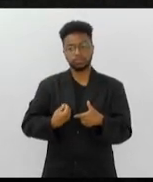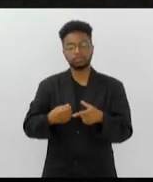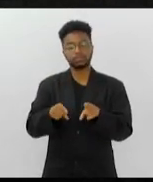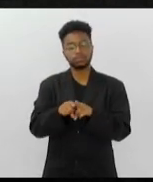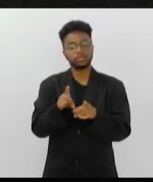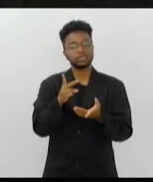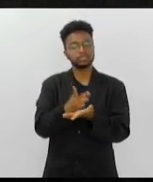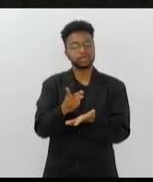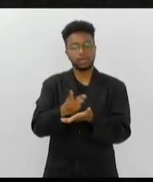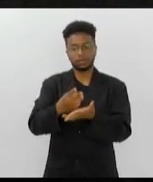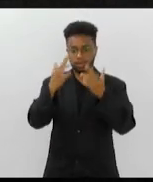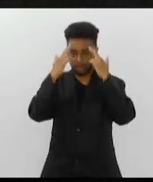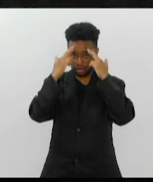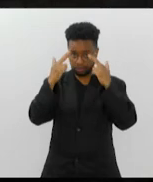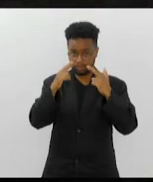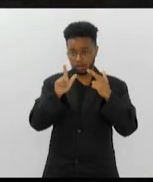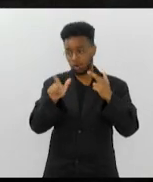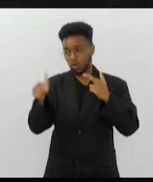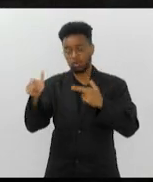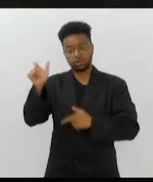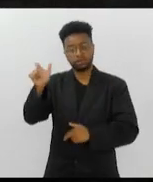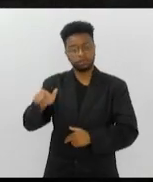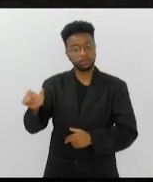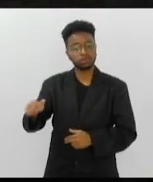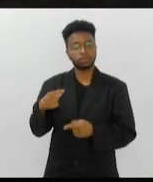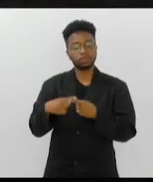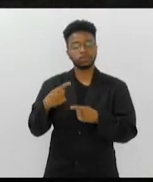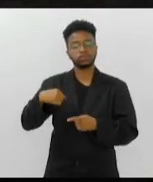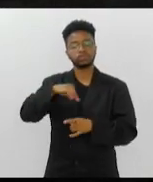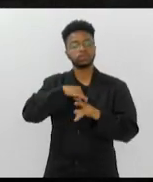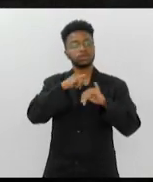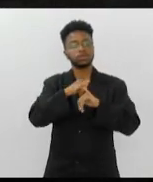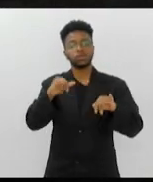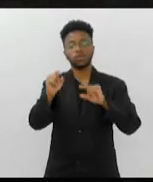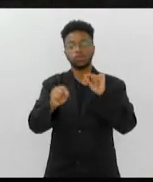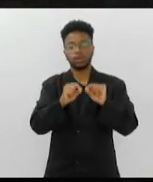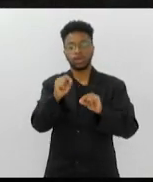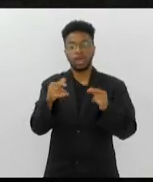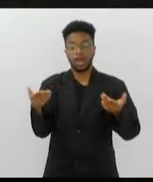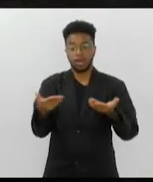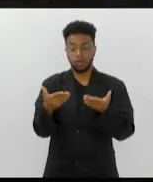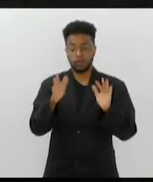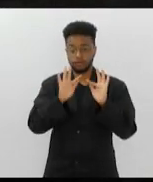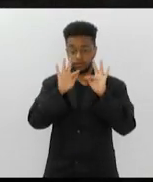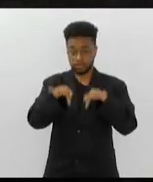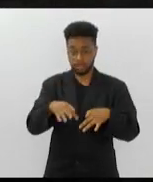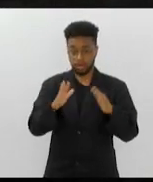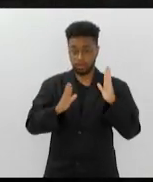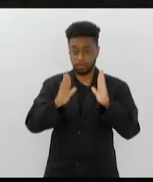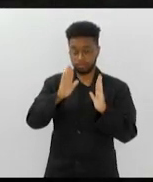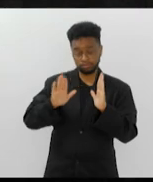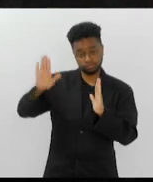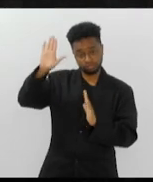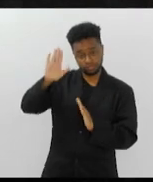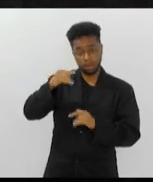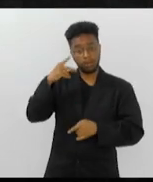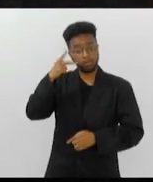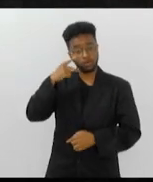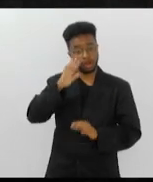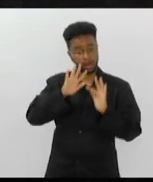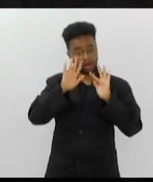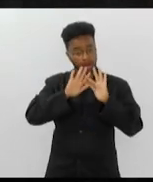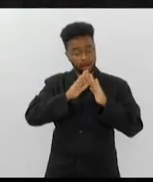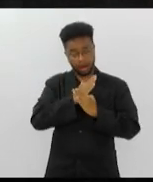sempre respeitando um adversário, a gente sempre costuma falar. Agora, a campanha acabou, a política acabou, temos